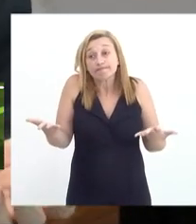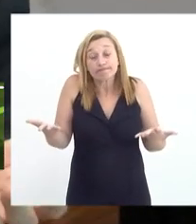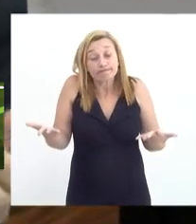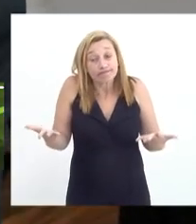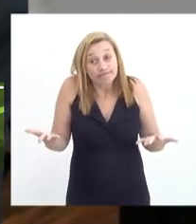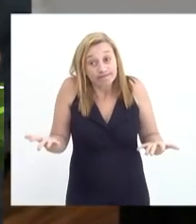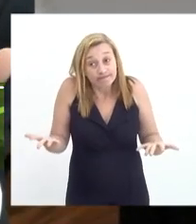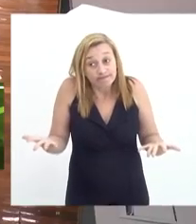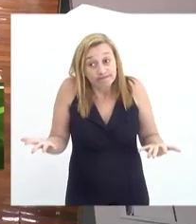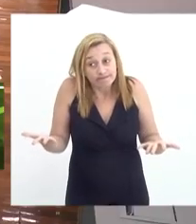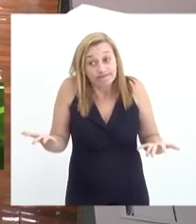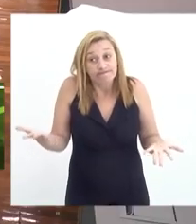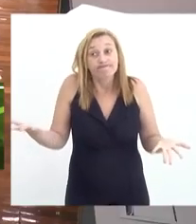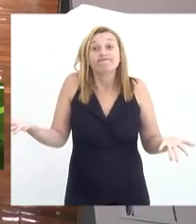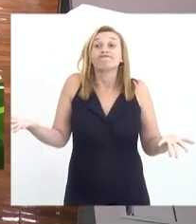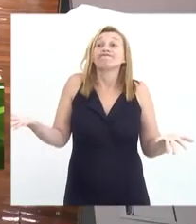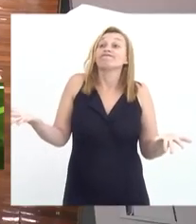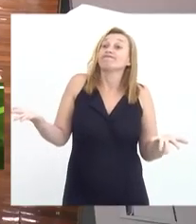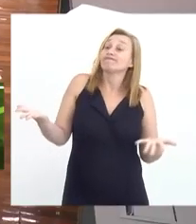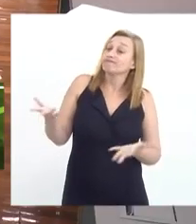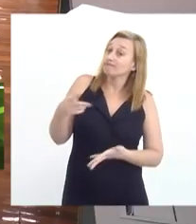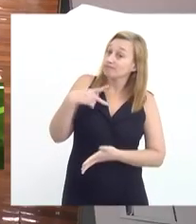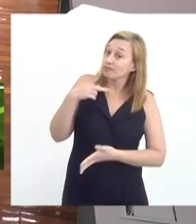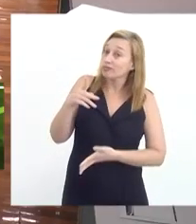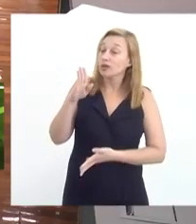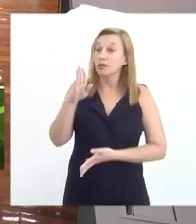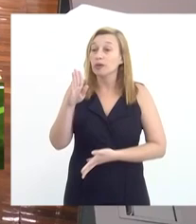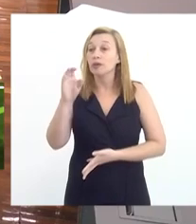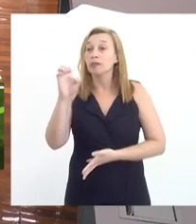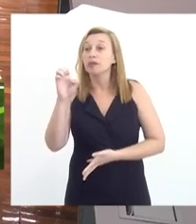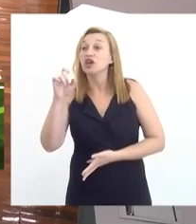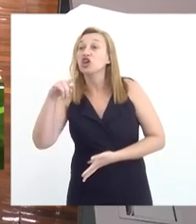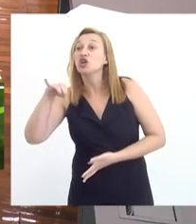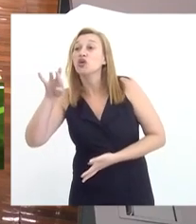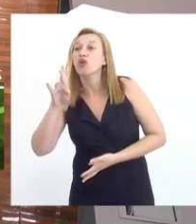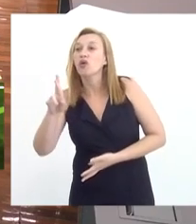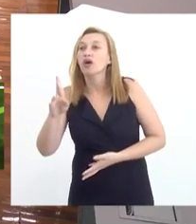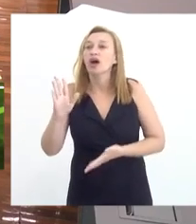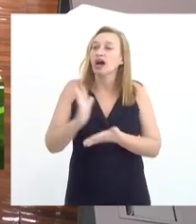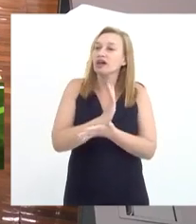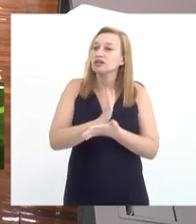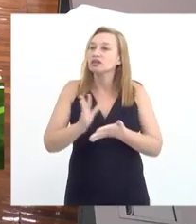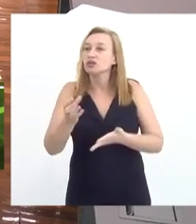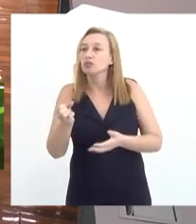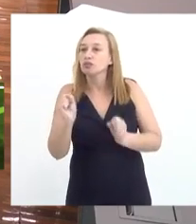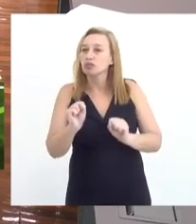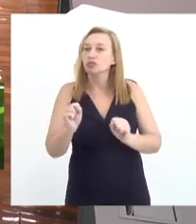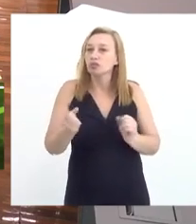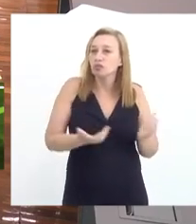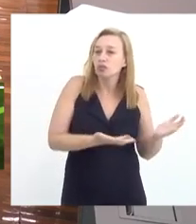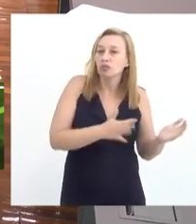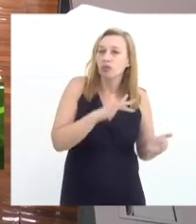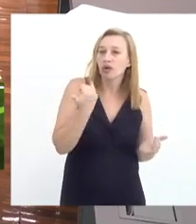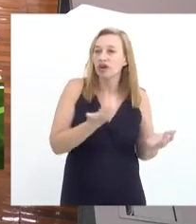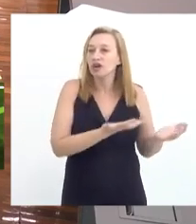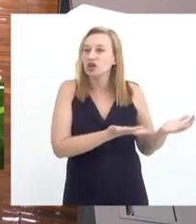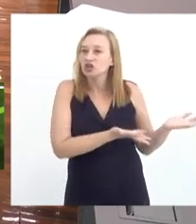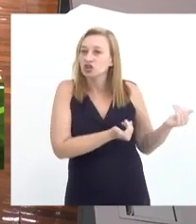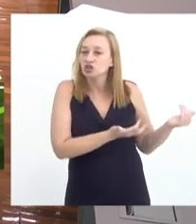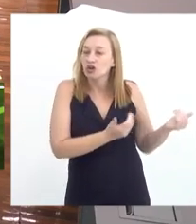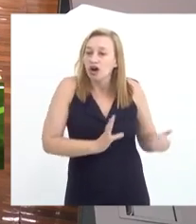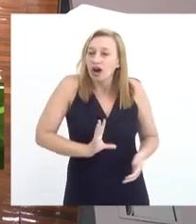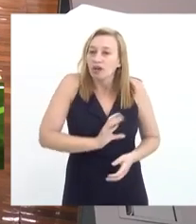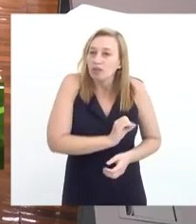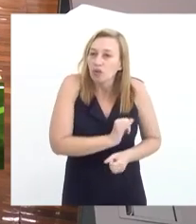curva diz o Belchior Talvez eu morra jovem Alguma curva no caminho Pois é Algum punhal De amor